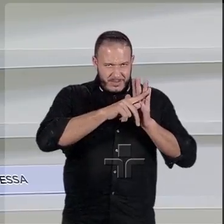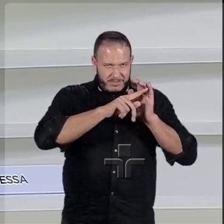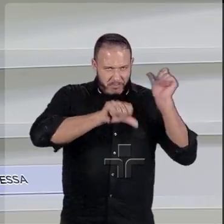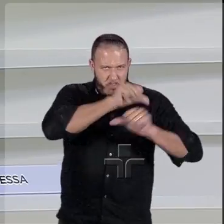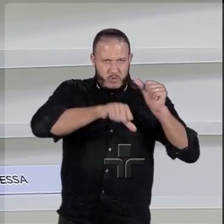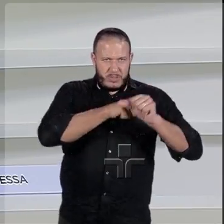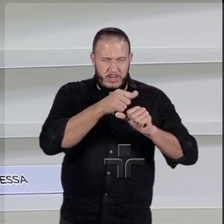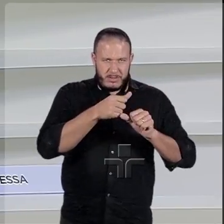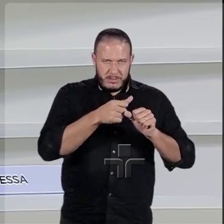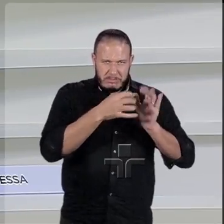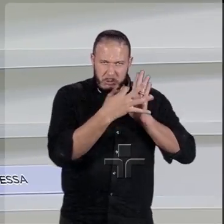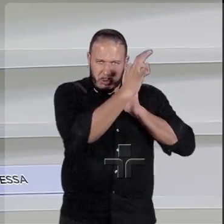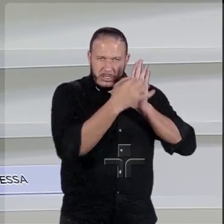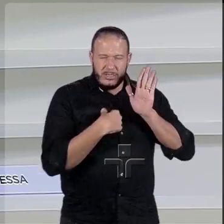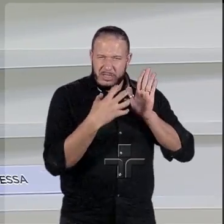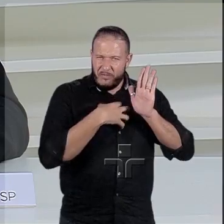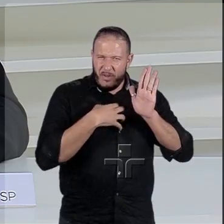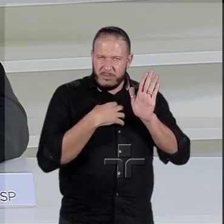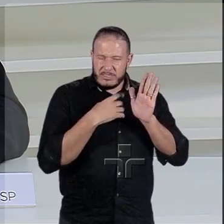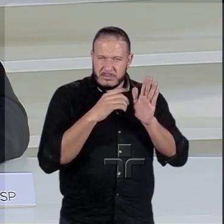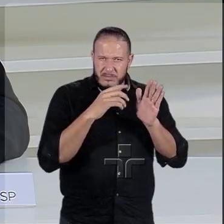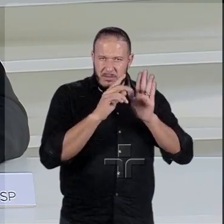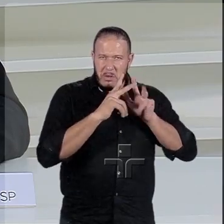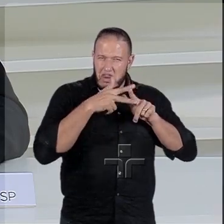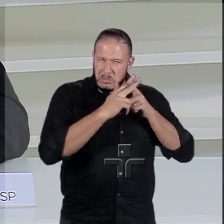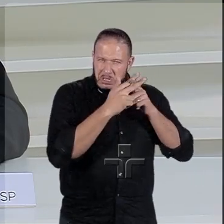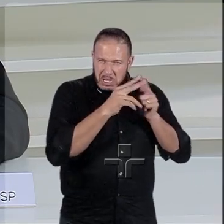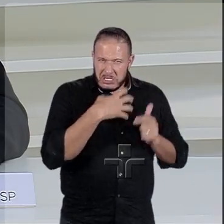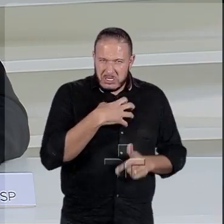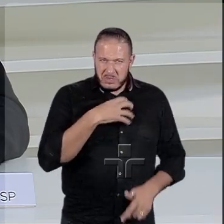distorção? Bom,